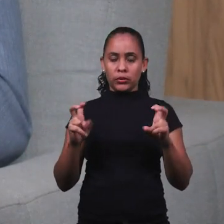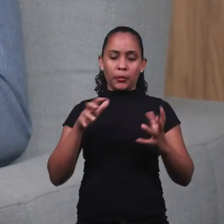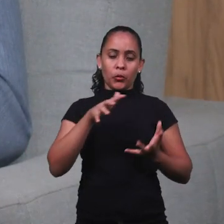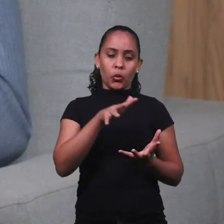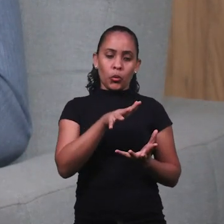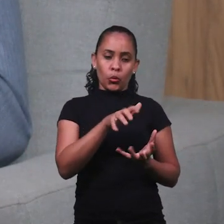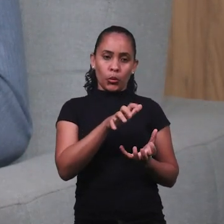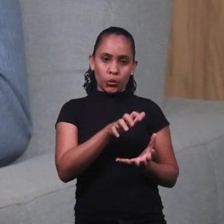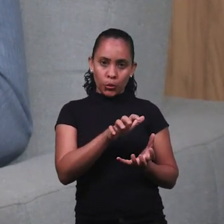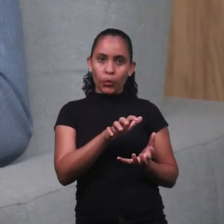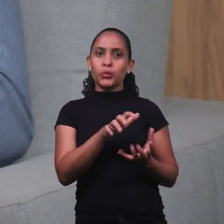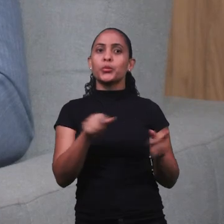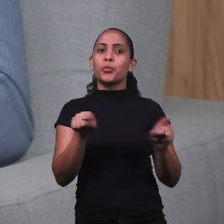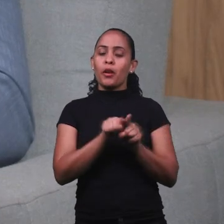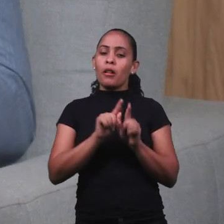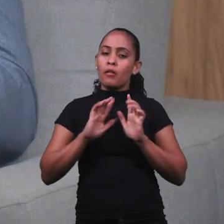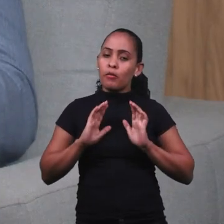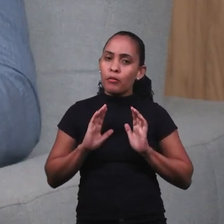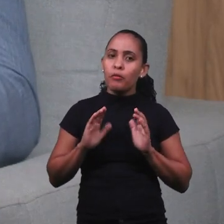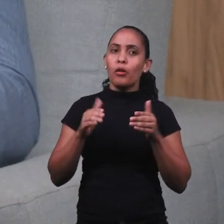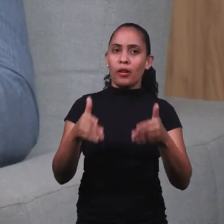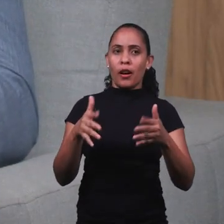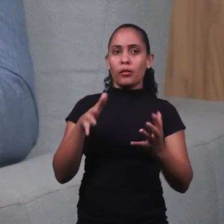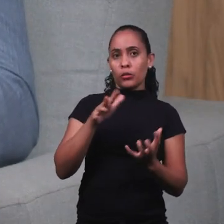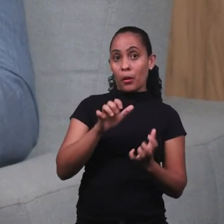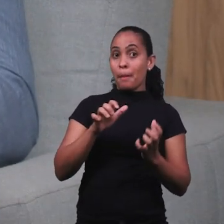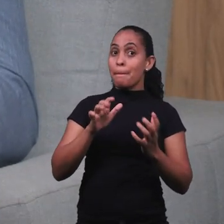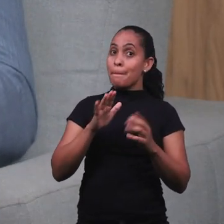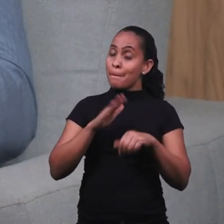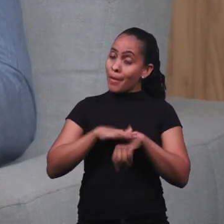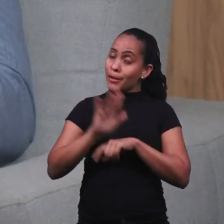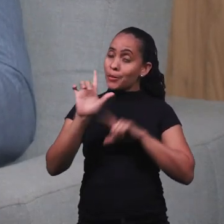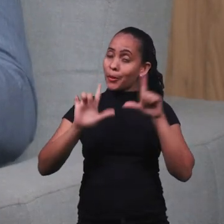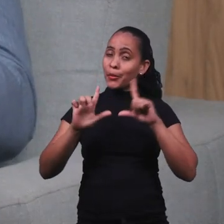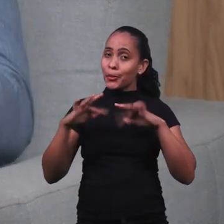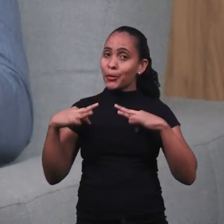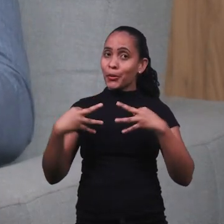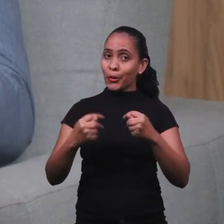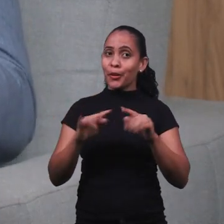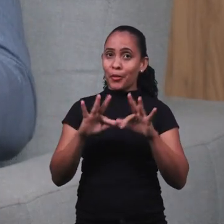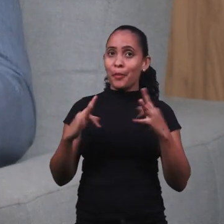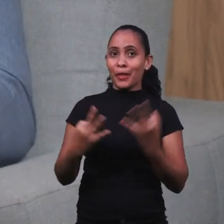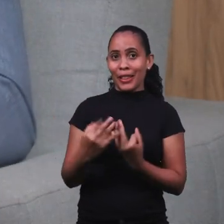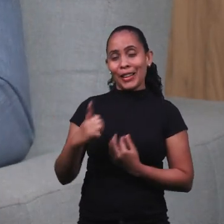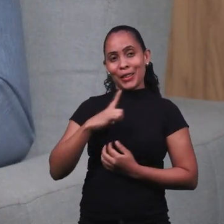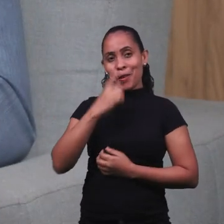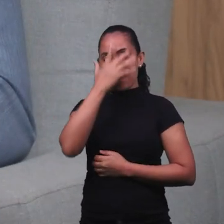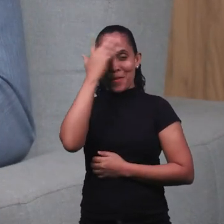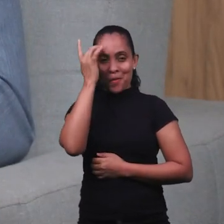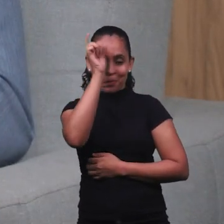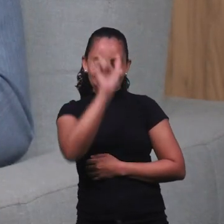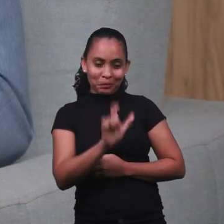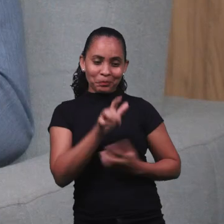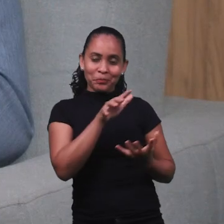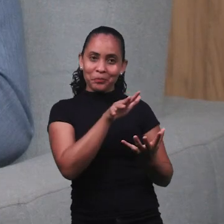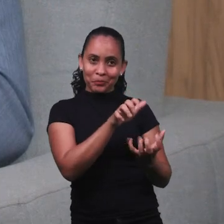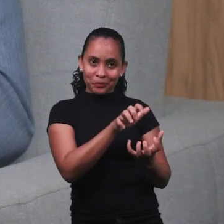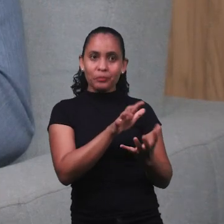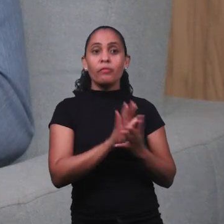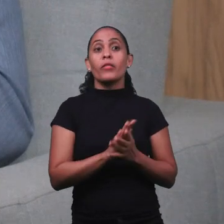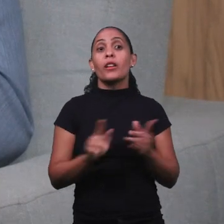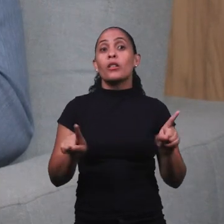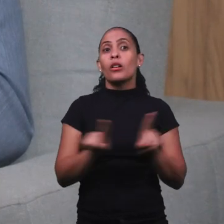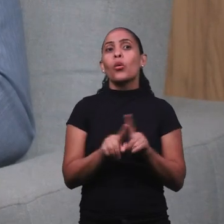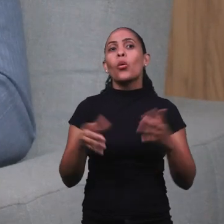e para o idoso. É um programa para toda a família. Afinal, toda a família tem um idoso. E para